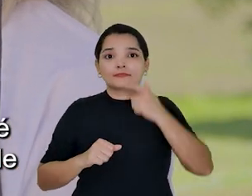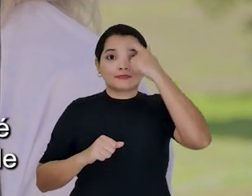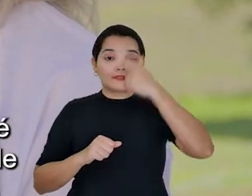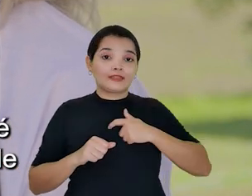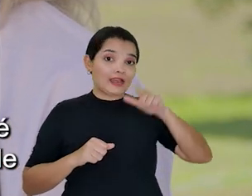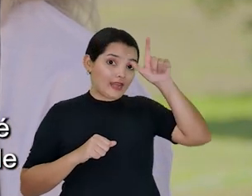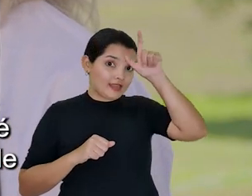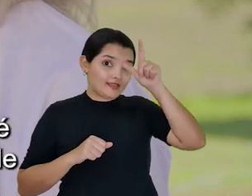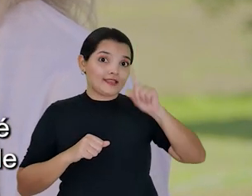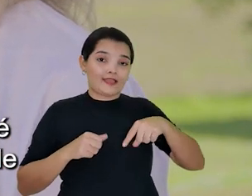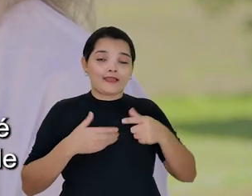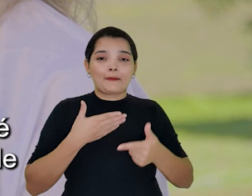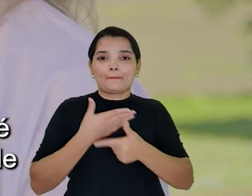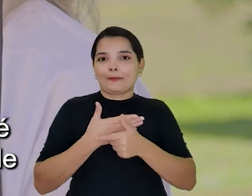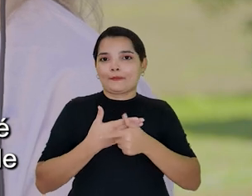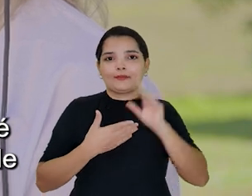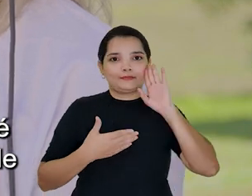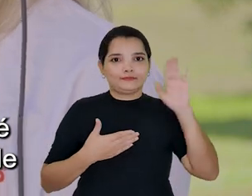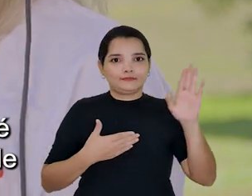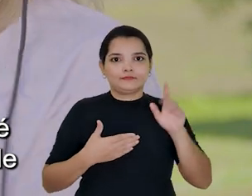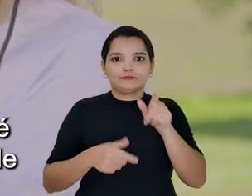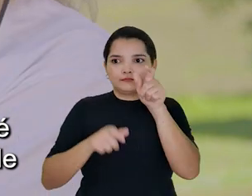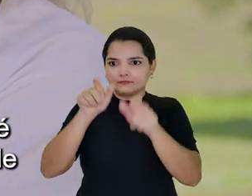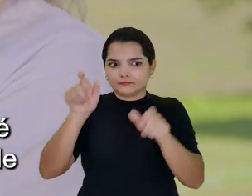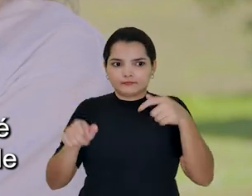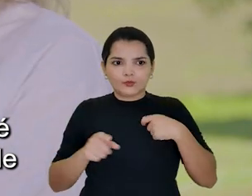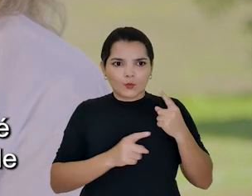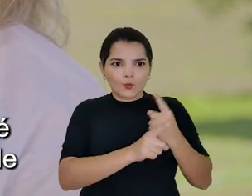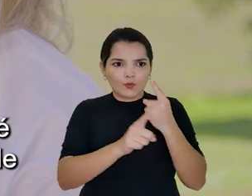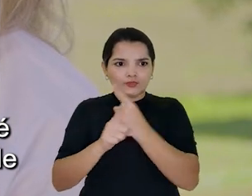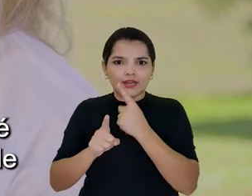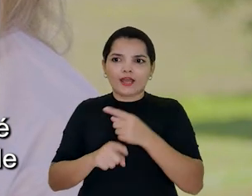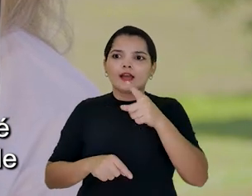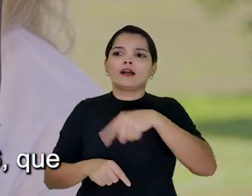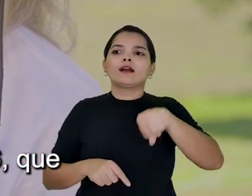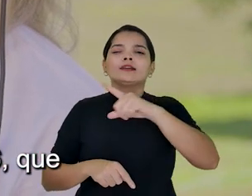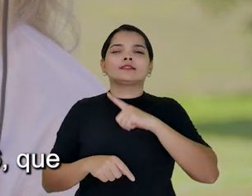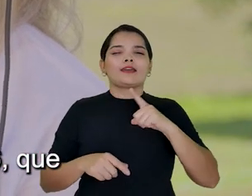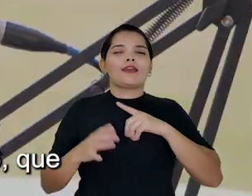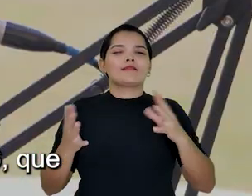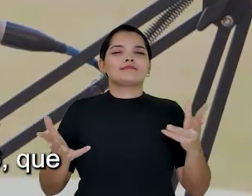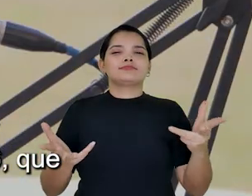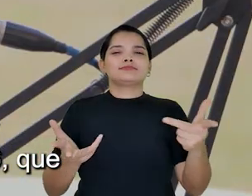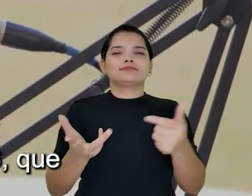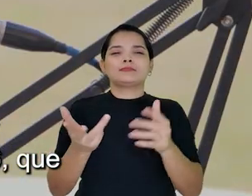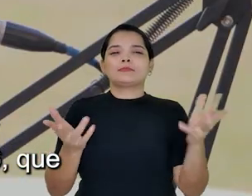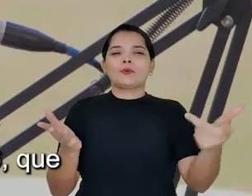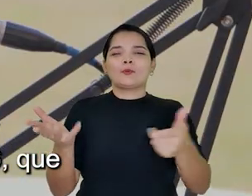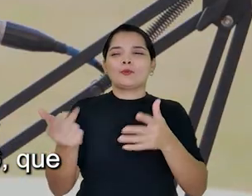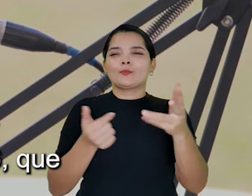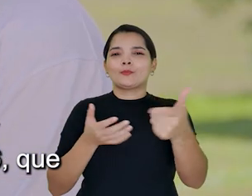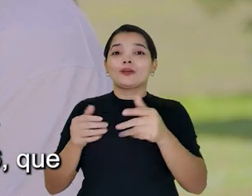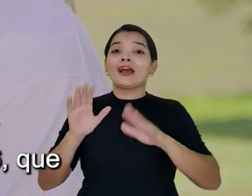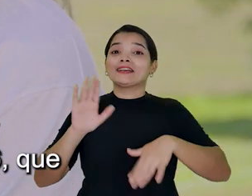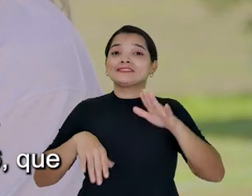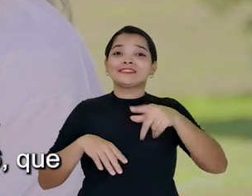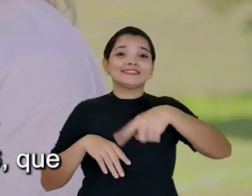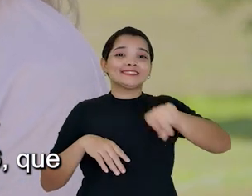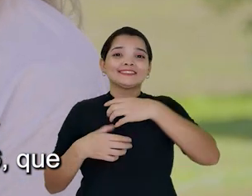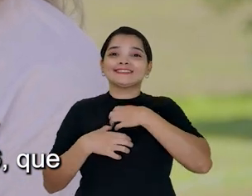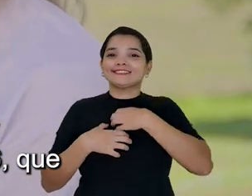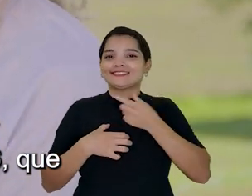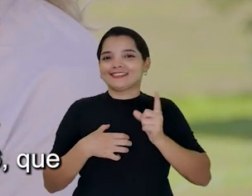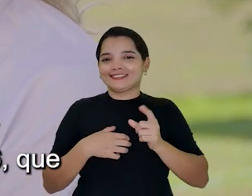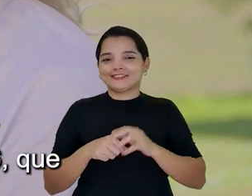identificar no outroas potencialidades e até mostrar para ele o que ele não sabia que ele tinha sim tem eu eu ouvi uma frase de um